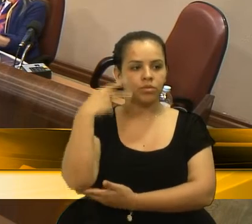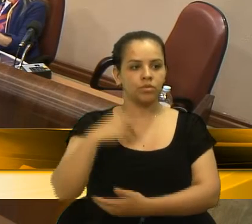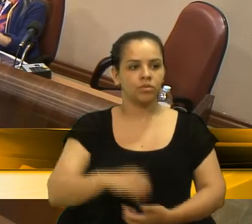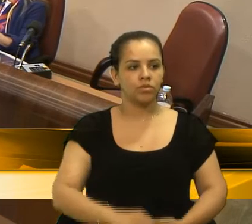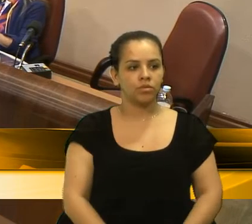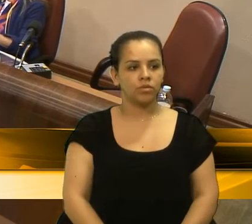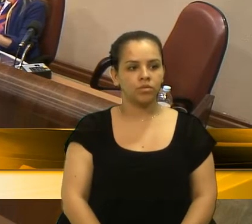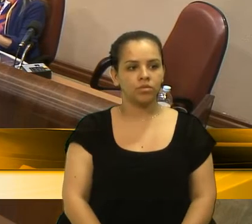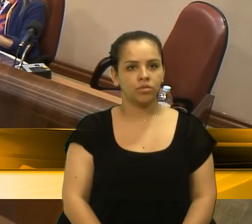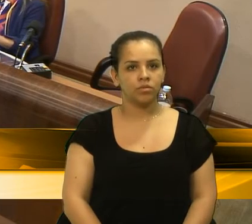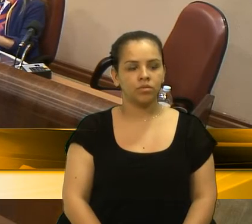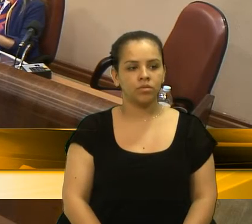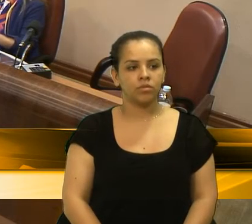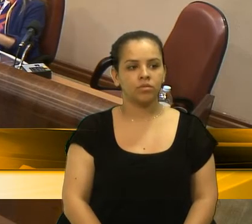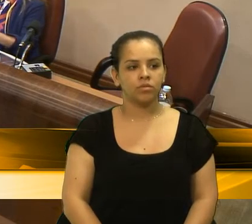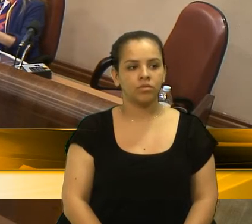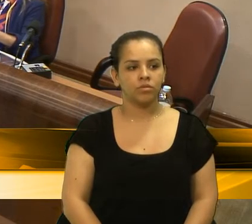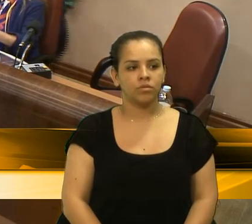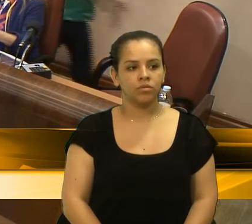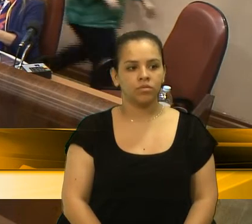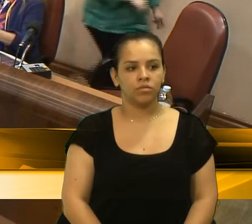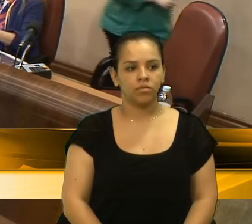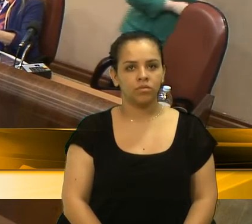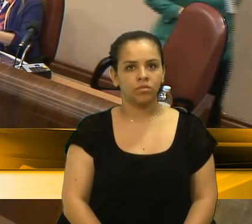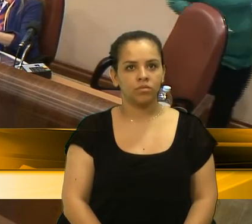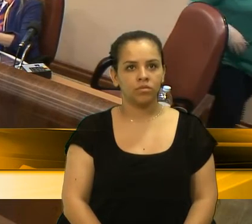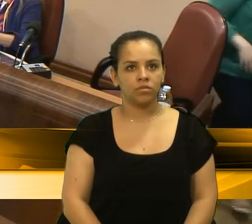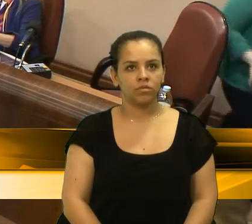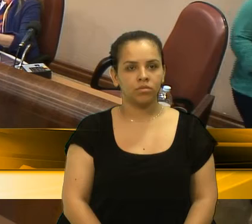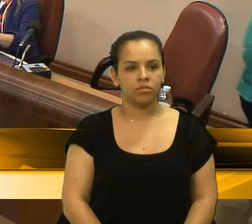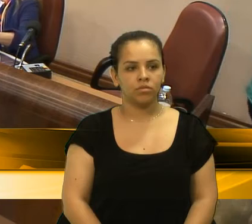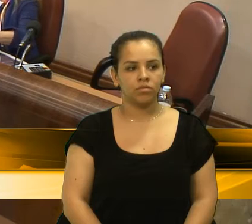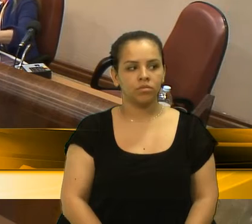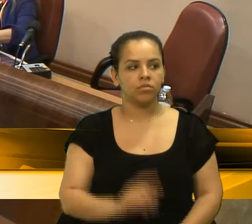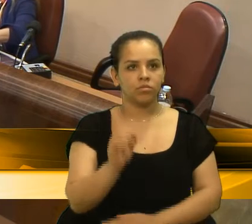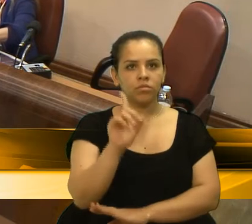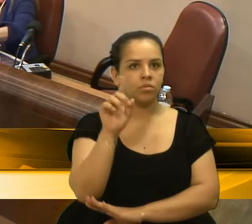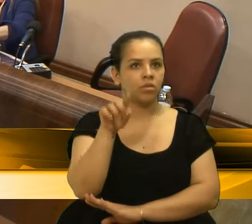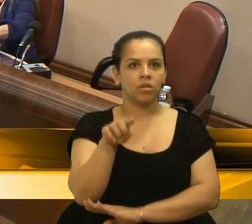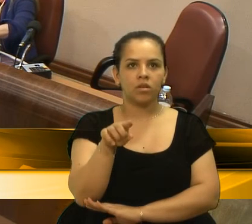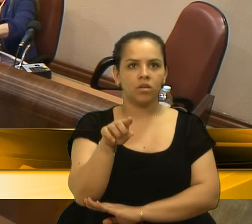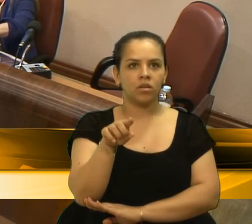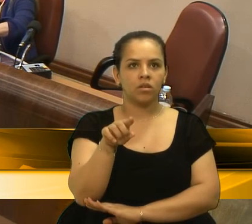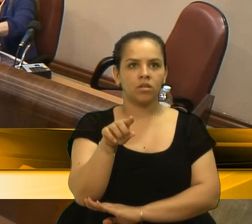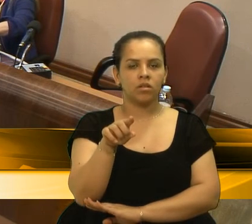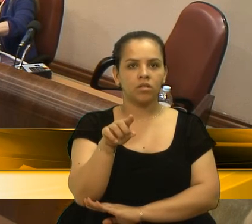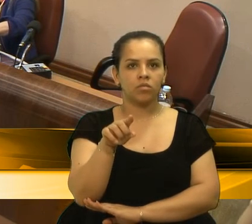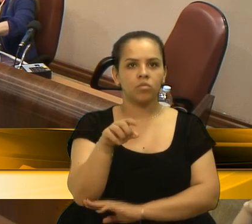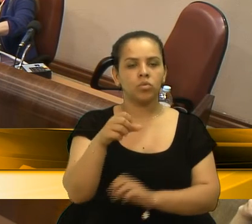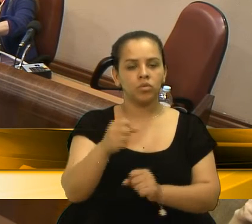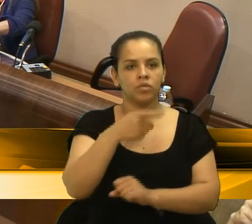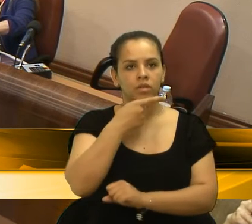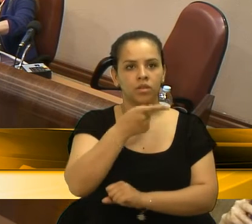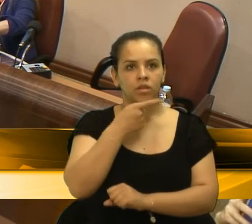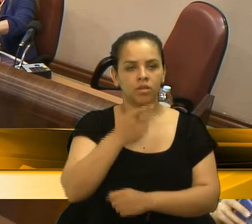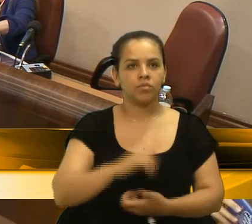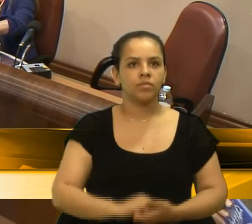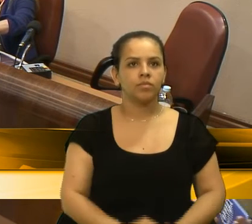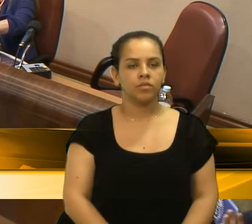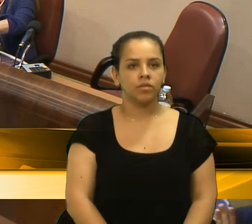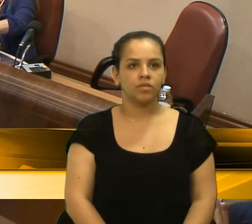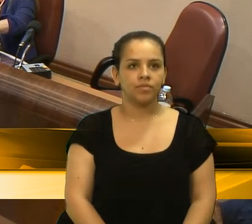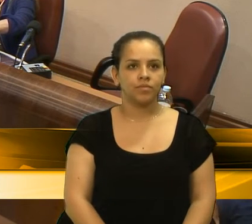Na página, a leitura. Questão da pela ordem, senhor presidente. Tinha pedido antes. Ah, não era isso? Não. Tenha bondade, então. Senhor